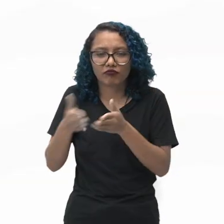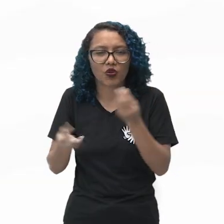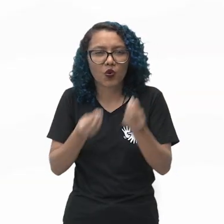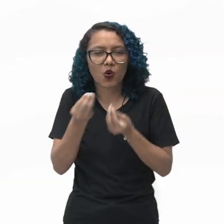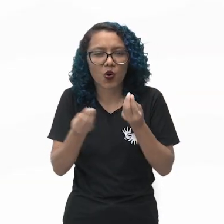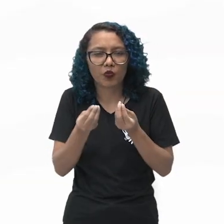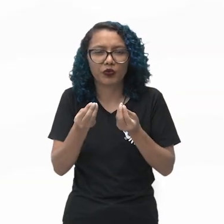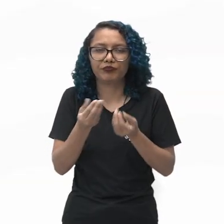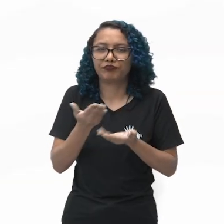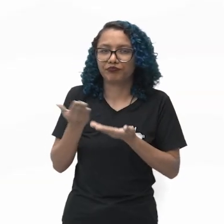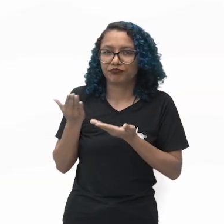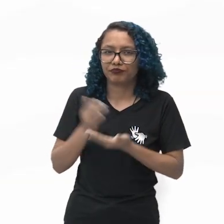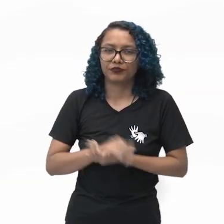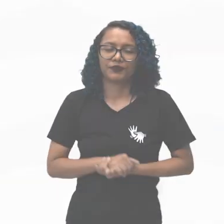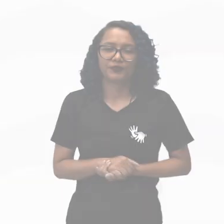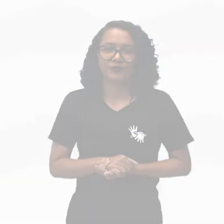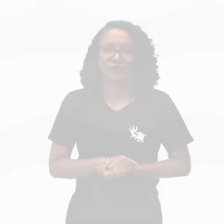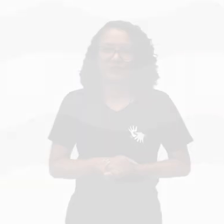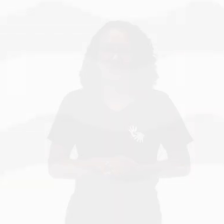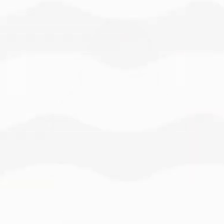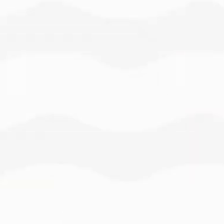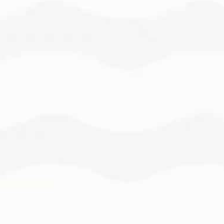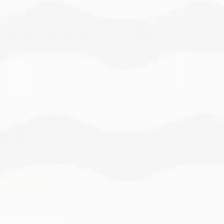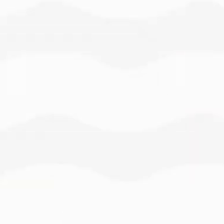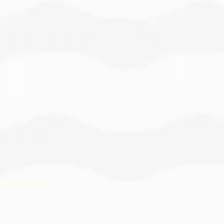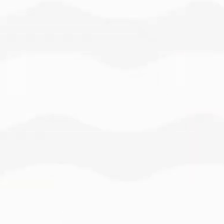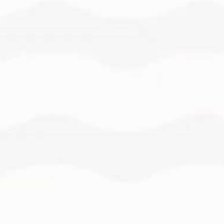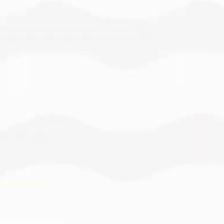olhada. No ciclo de resíduos, nós temos o seguinte.